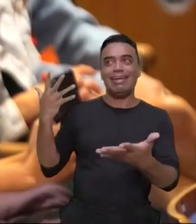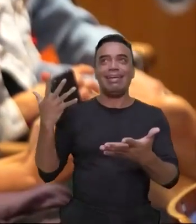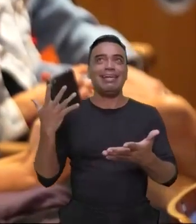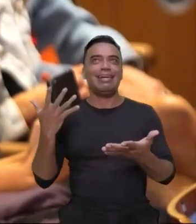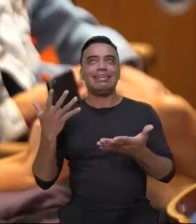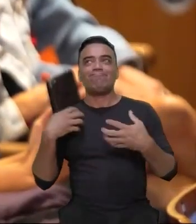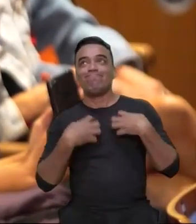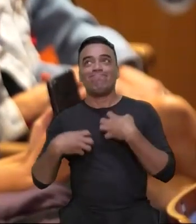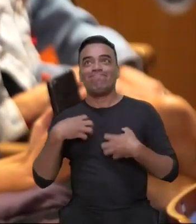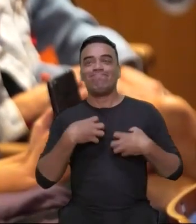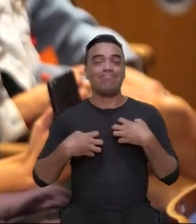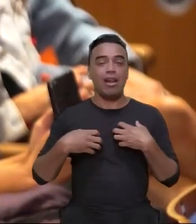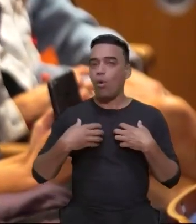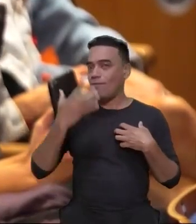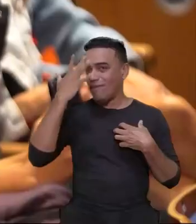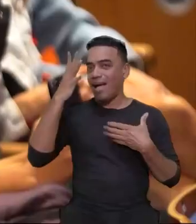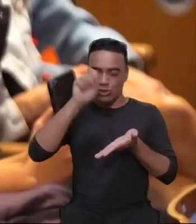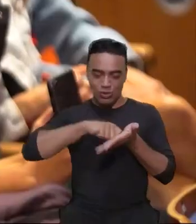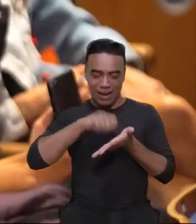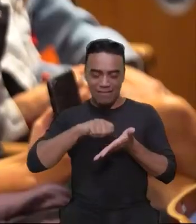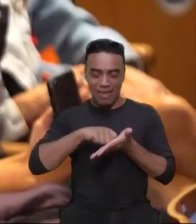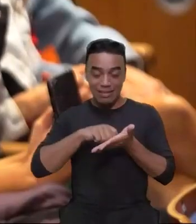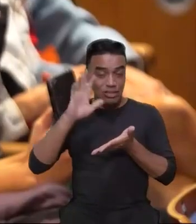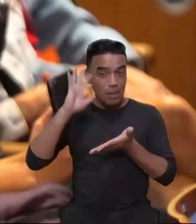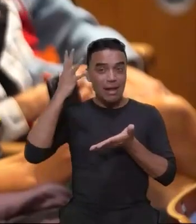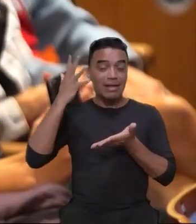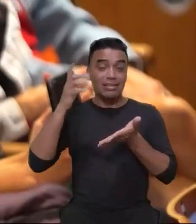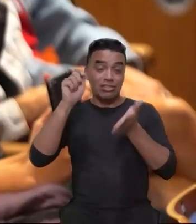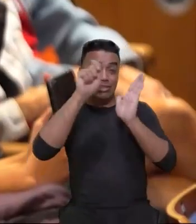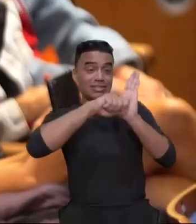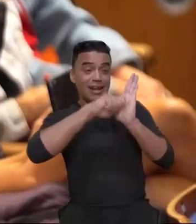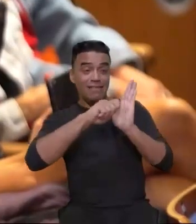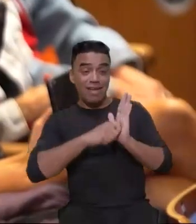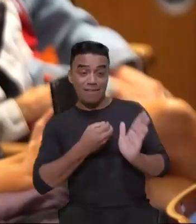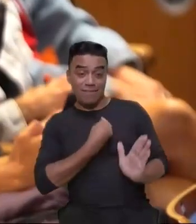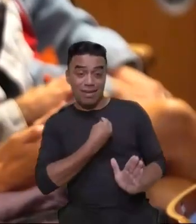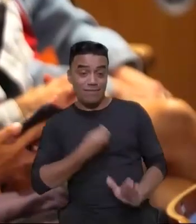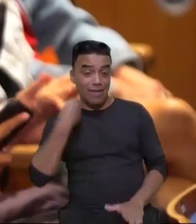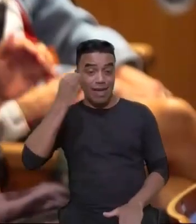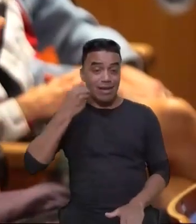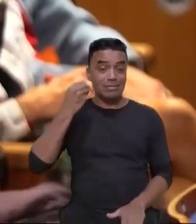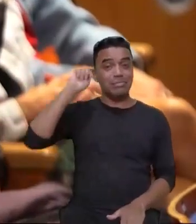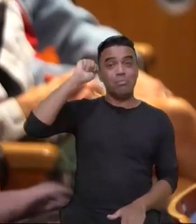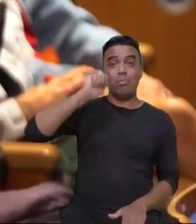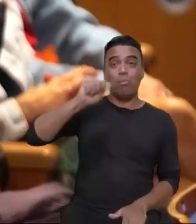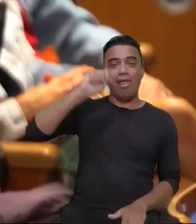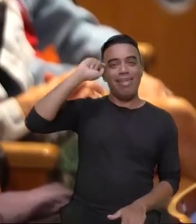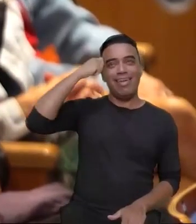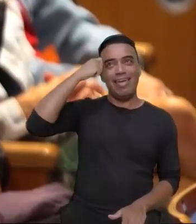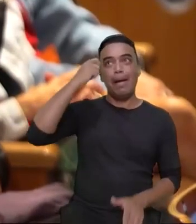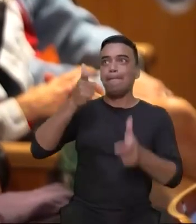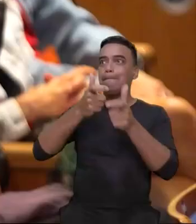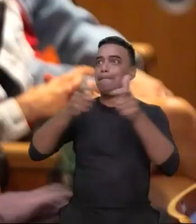da escrita, porque não é fácil, de repente, escrevivência se transformou em algo maior do